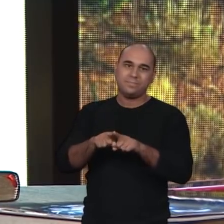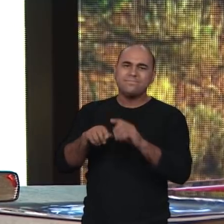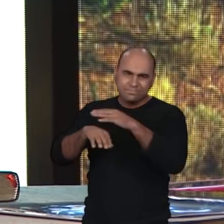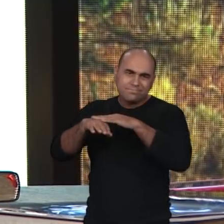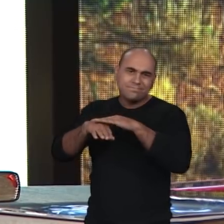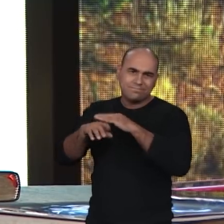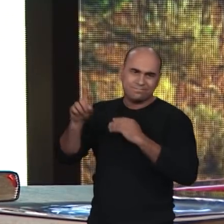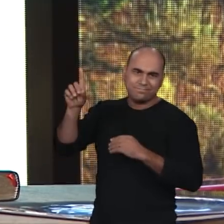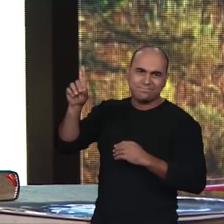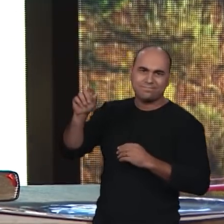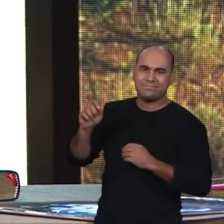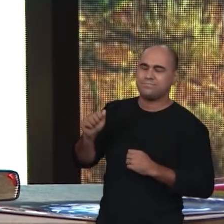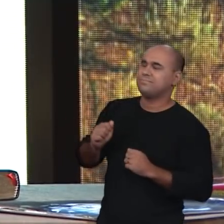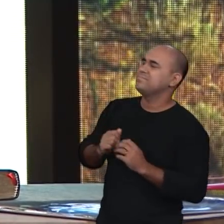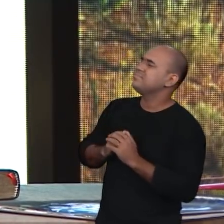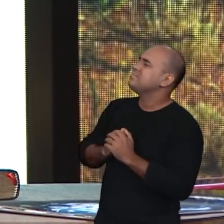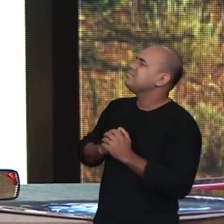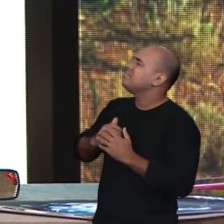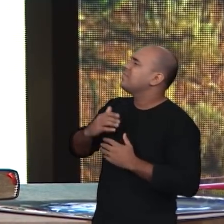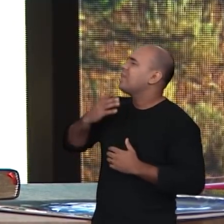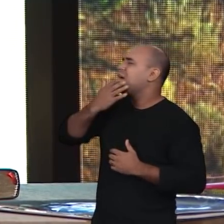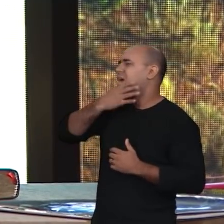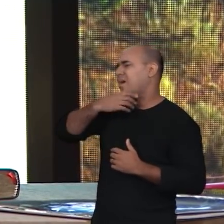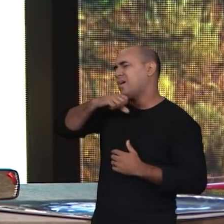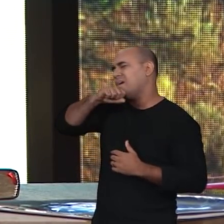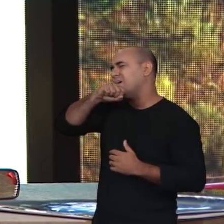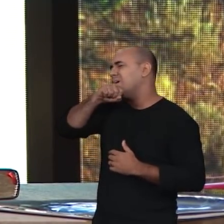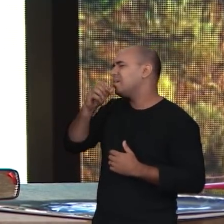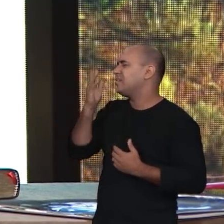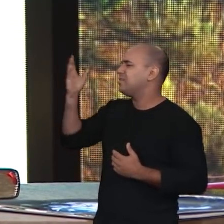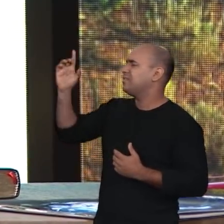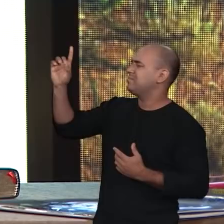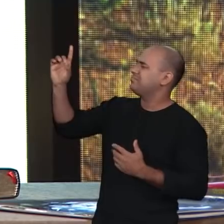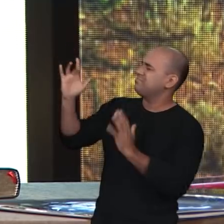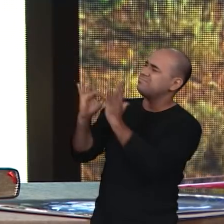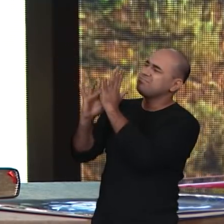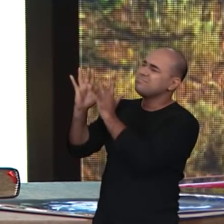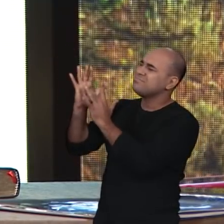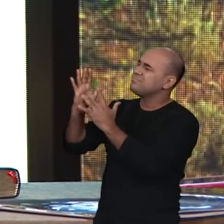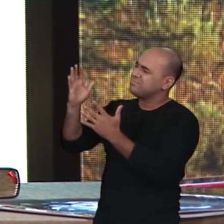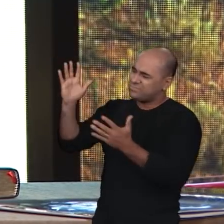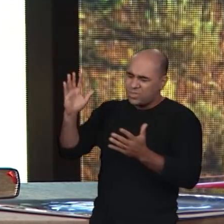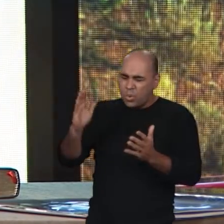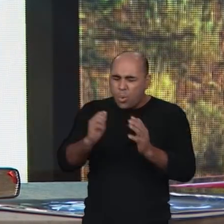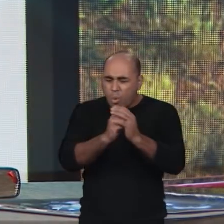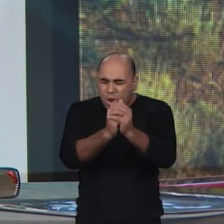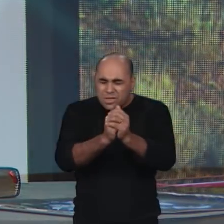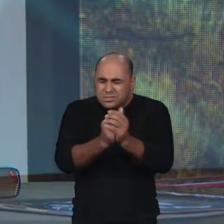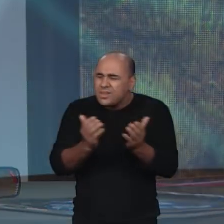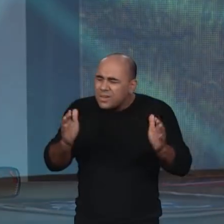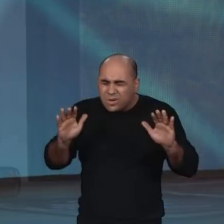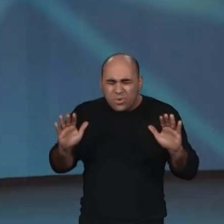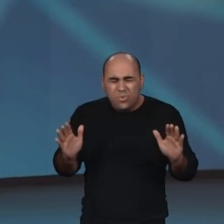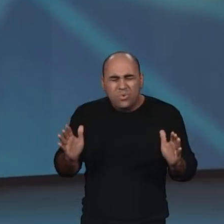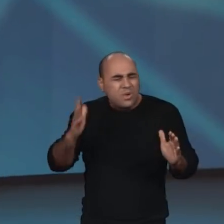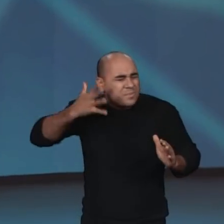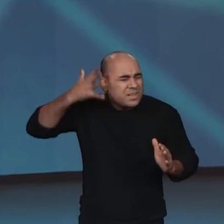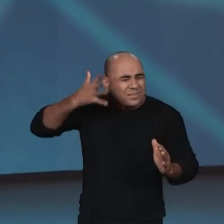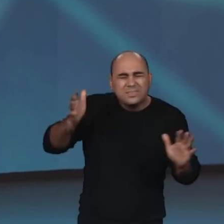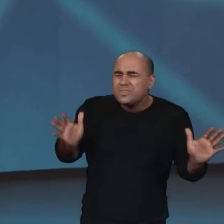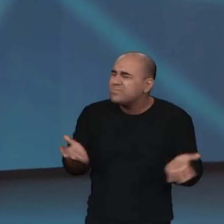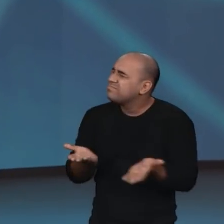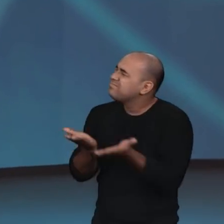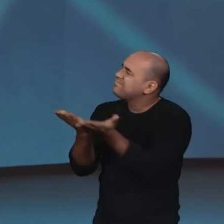Senhor, em nome de Jesus, colocamos esta programação em Teu altar para honra e glória de Ti. Que o Teu Espírito possa